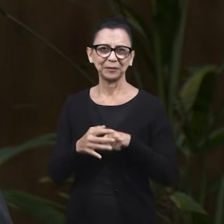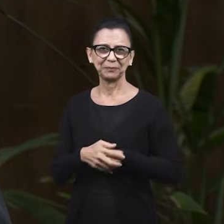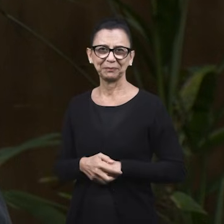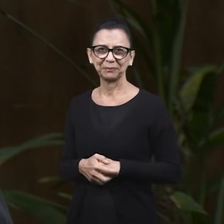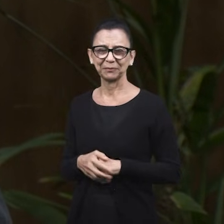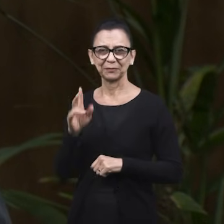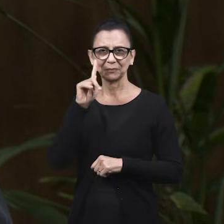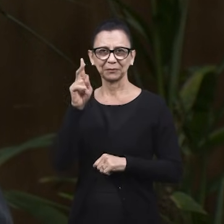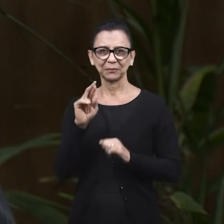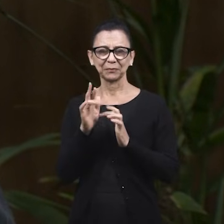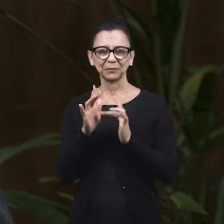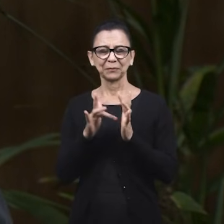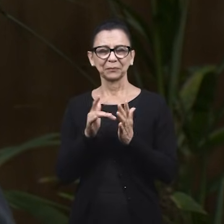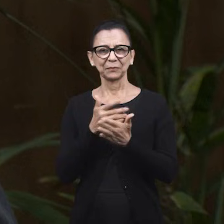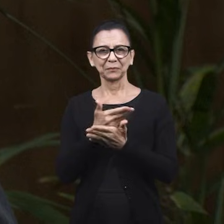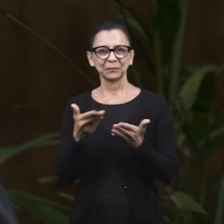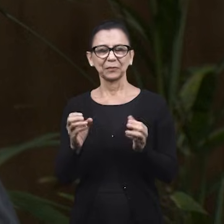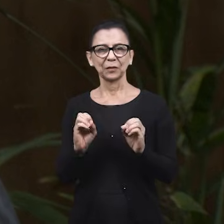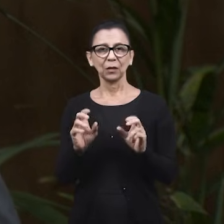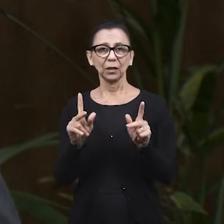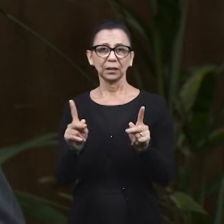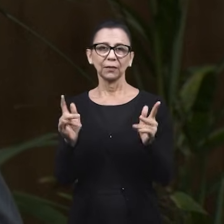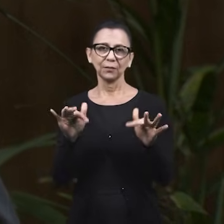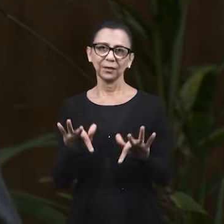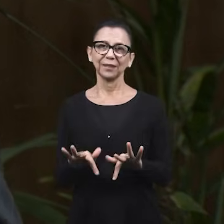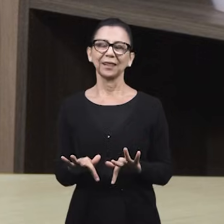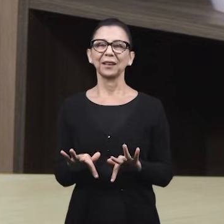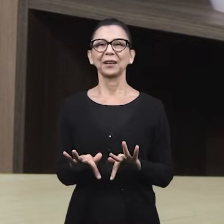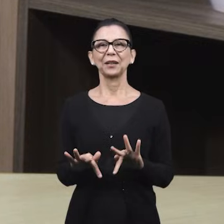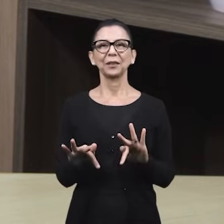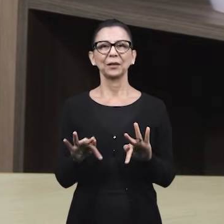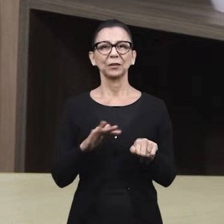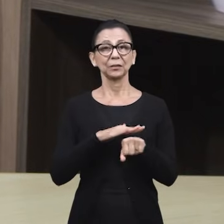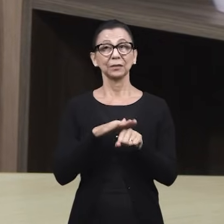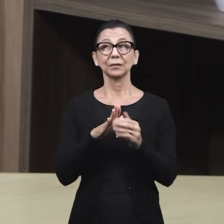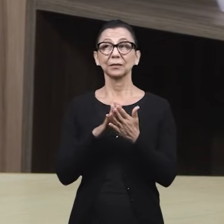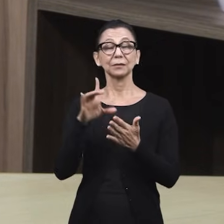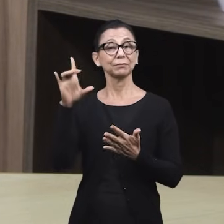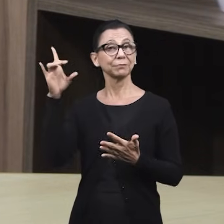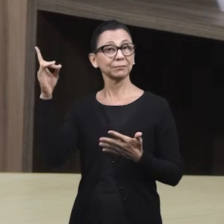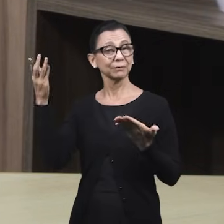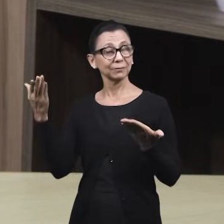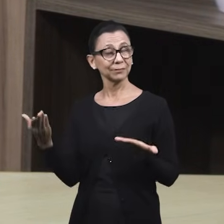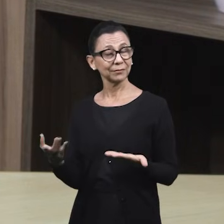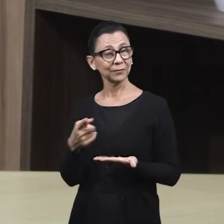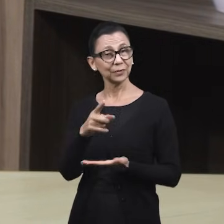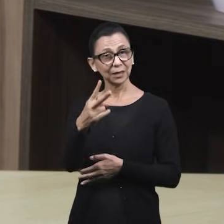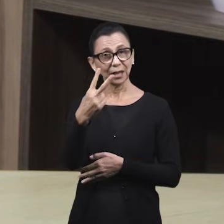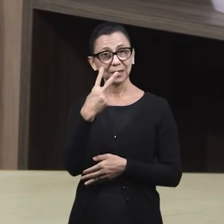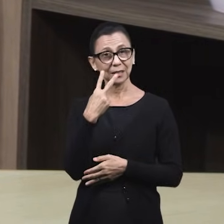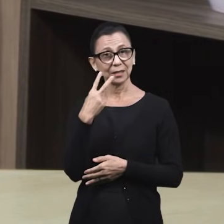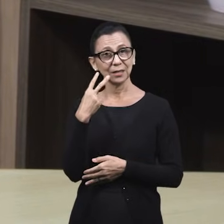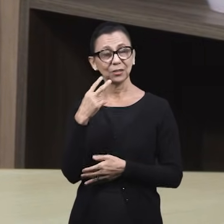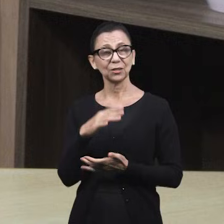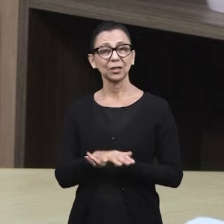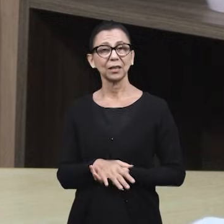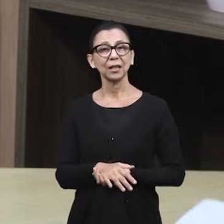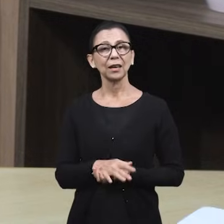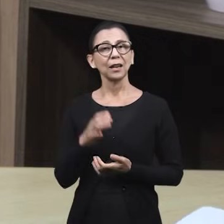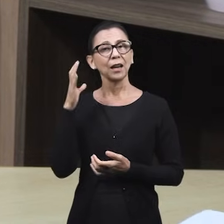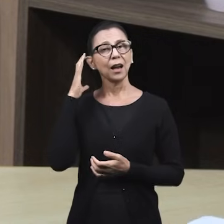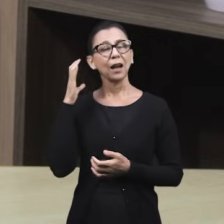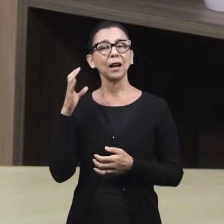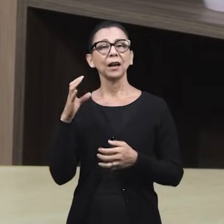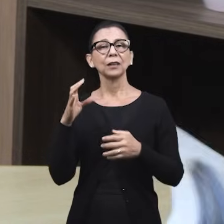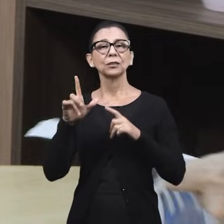de estar presente com os irmãos aqui. A paz do Senhor. Muito bem, a gente chega assim ao final dessa edição do programa Conversas Bíblicas, que você assiste pela Rádio